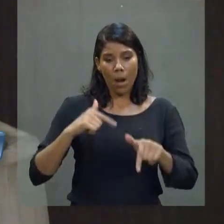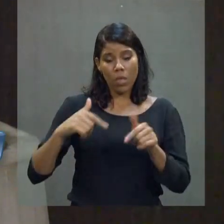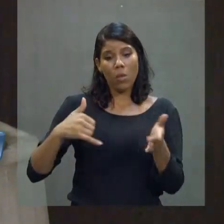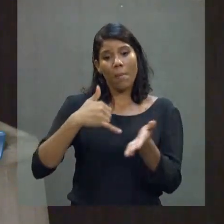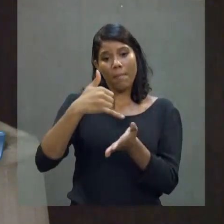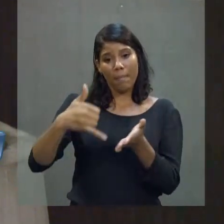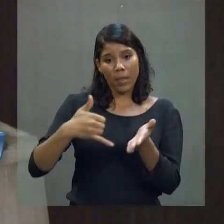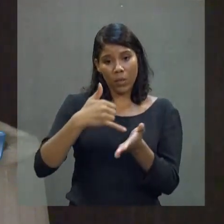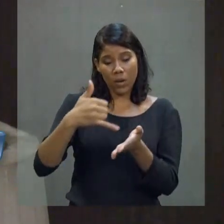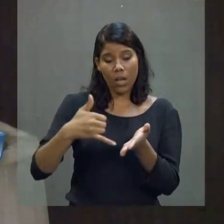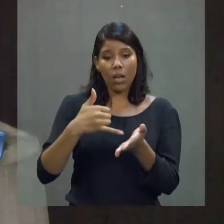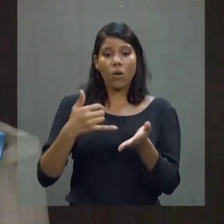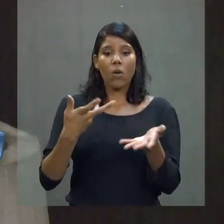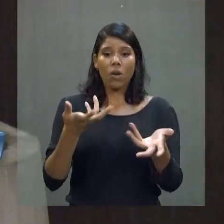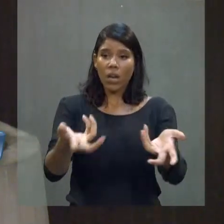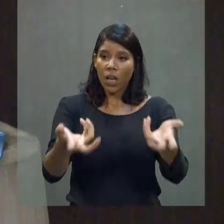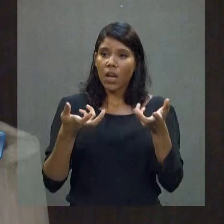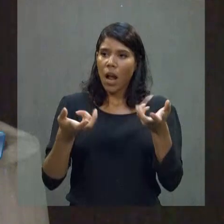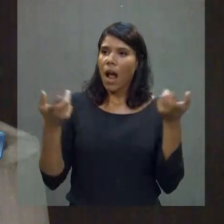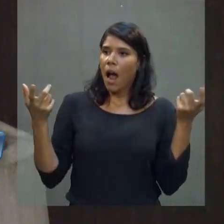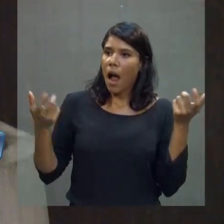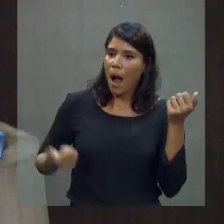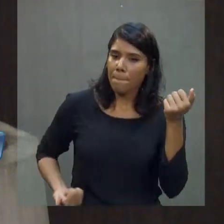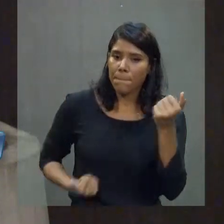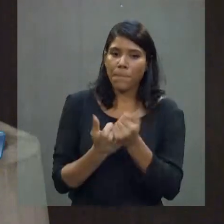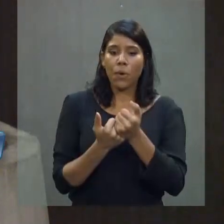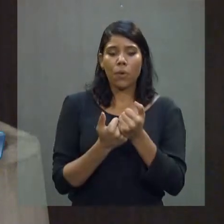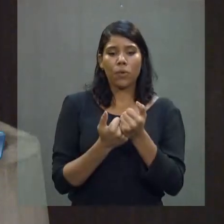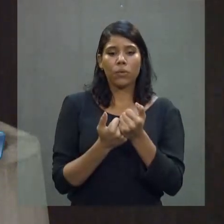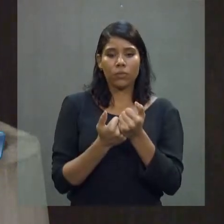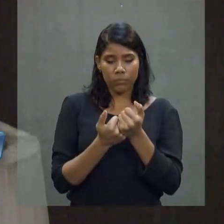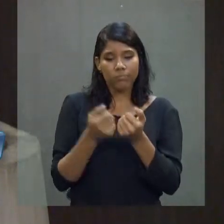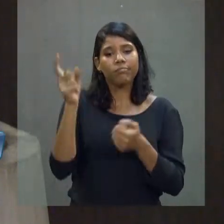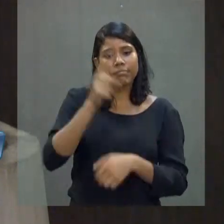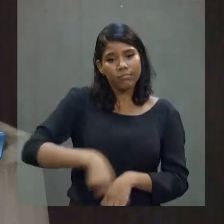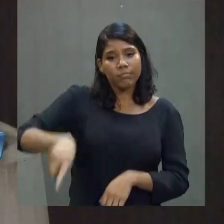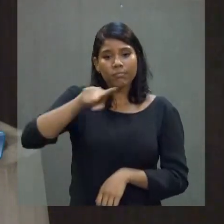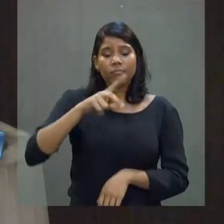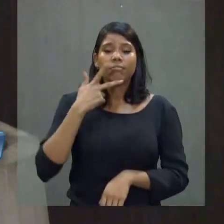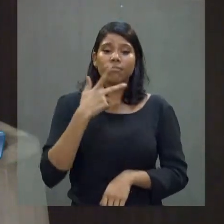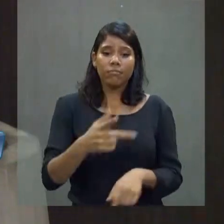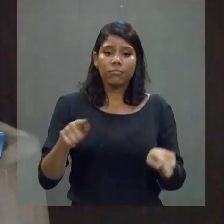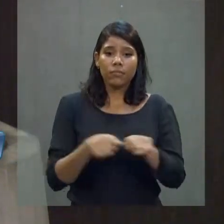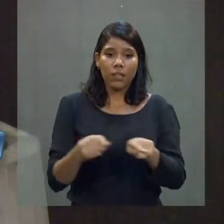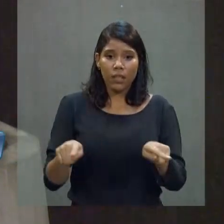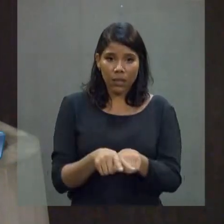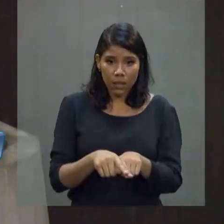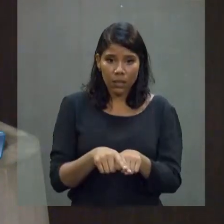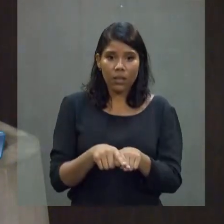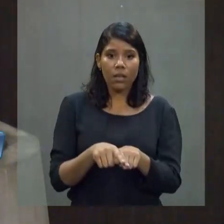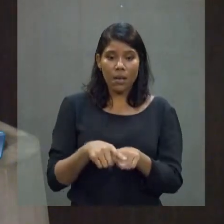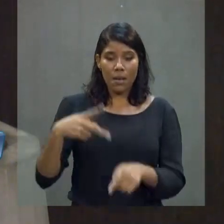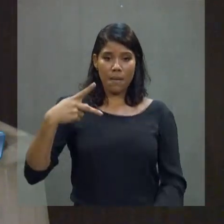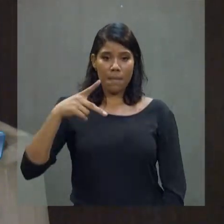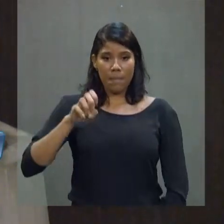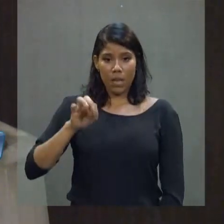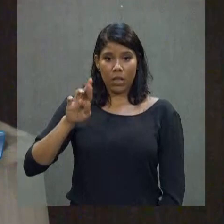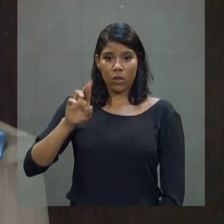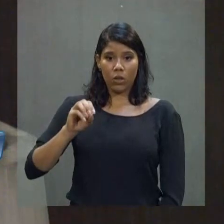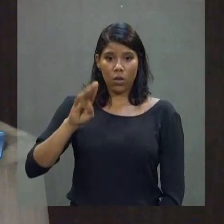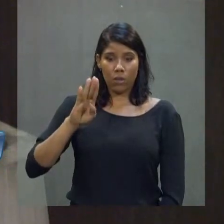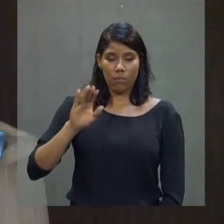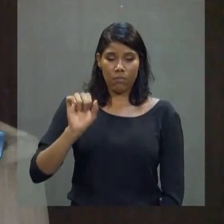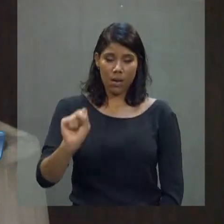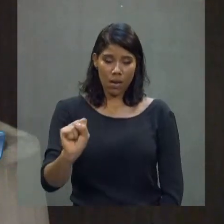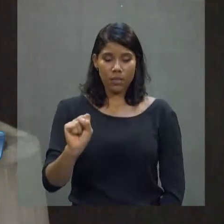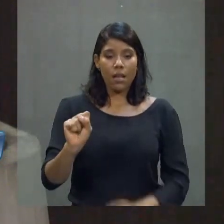aqui render o meu apoio, a minha solidariedade e dizer o seguinte, até para a Petrobras, isso para